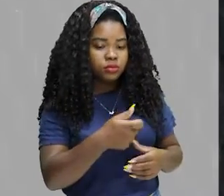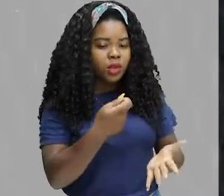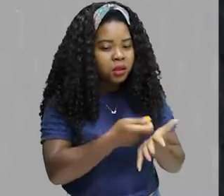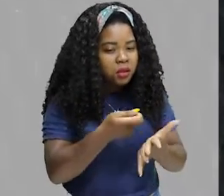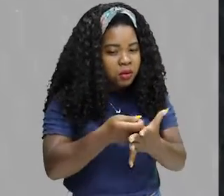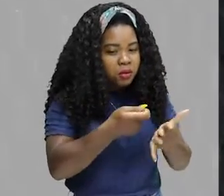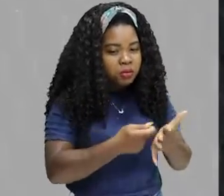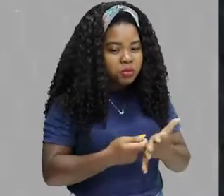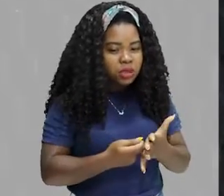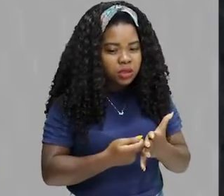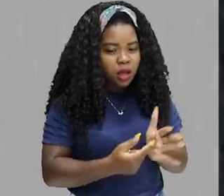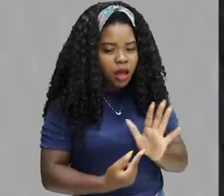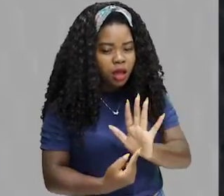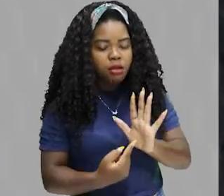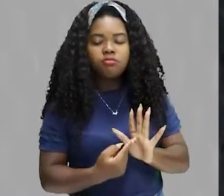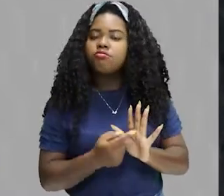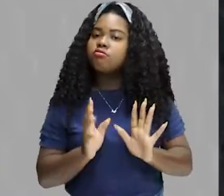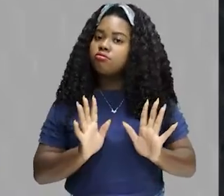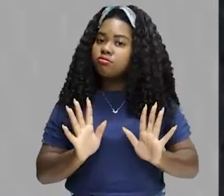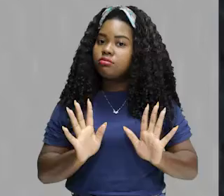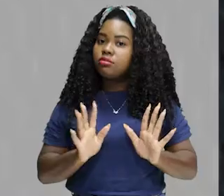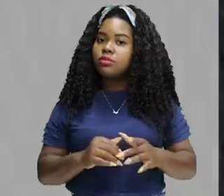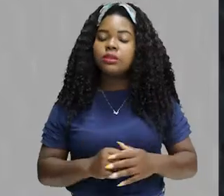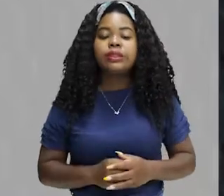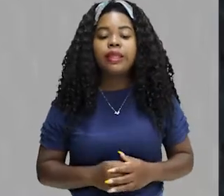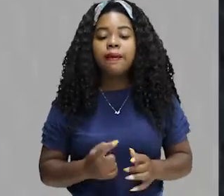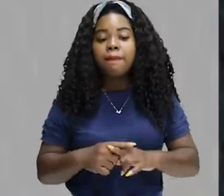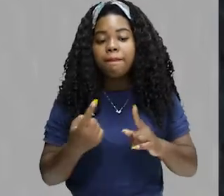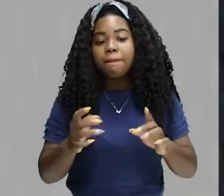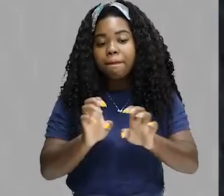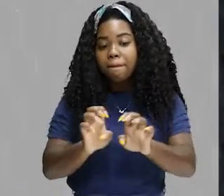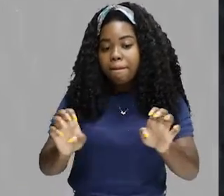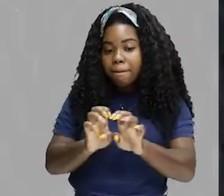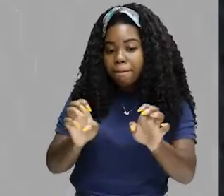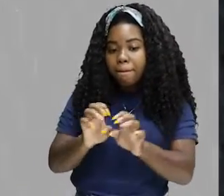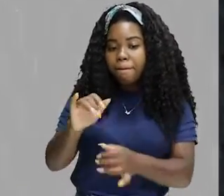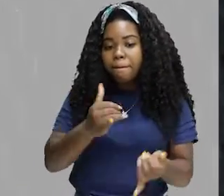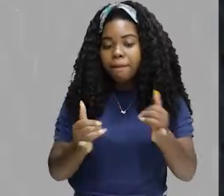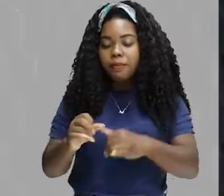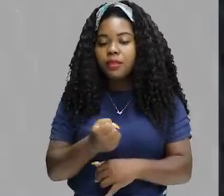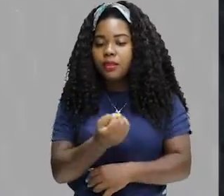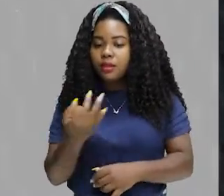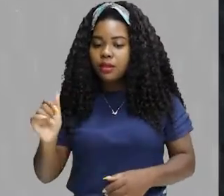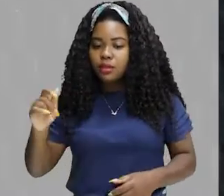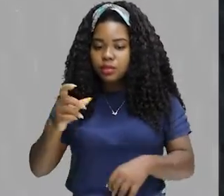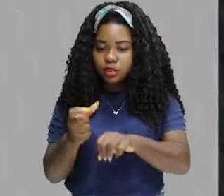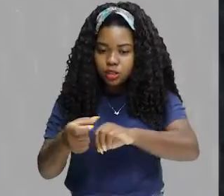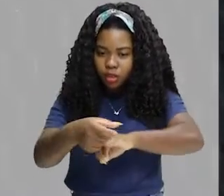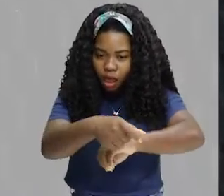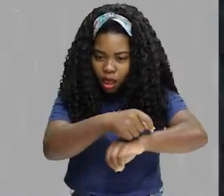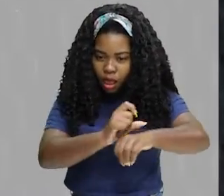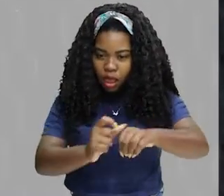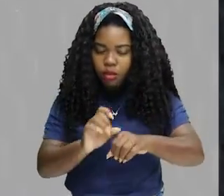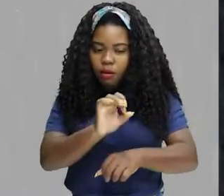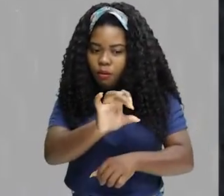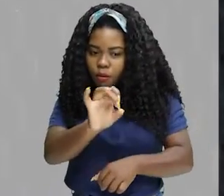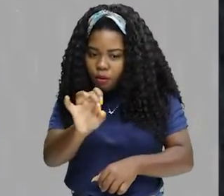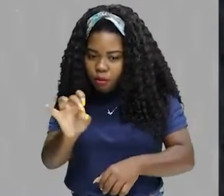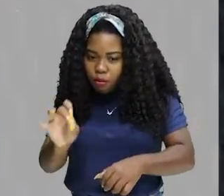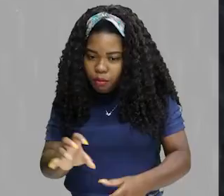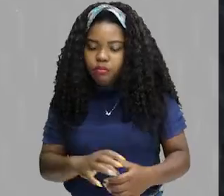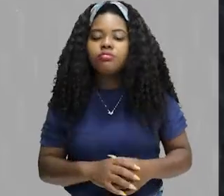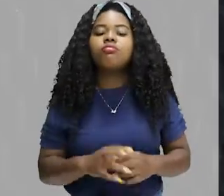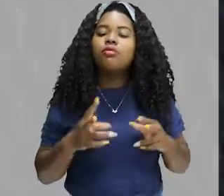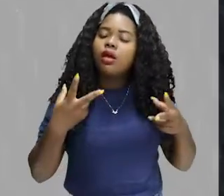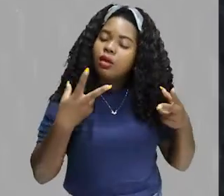sua indicação. Então, em uma equação química, a quantidade de átomos de cada elemento participante deve ser igual